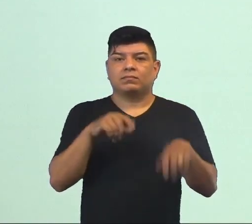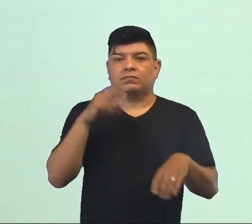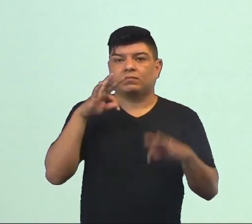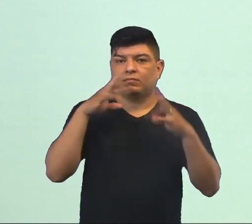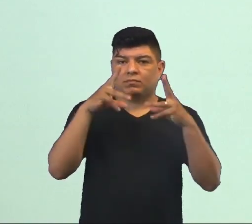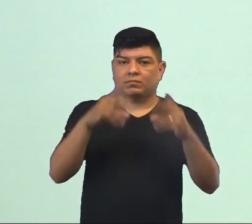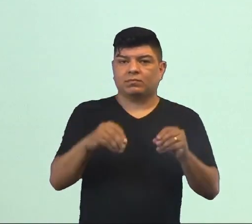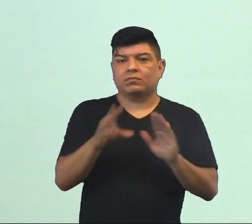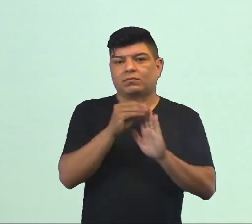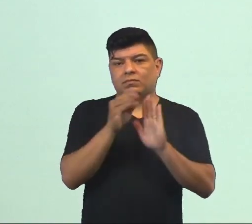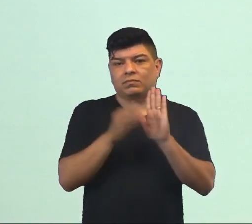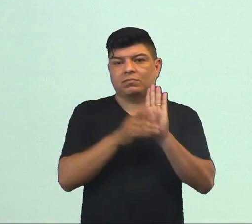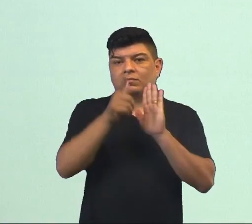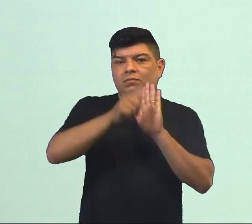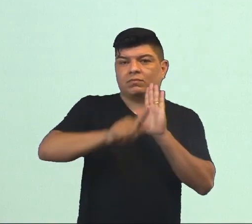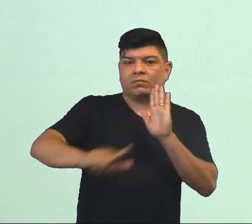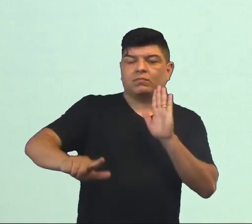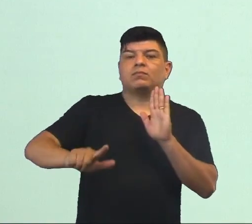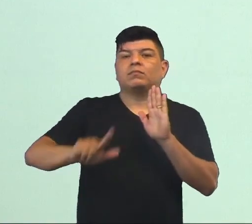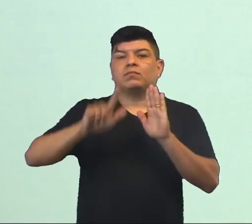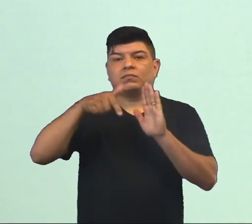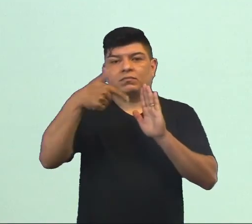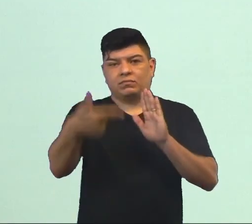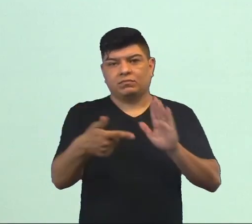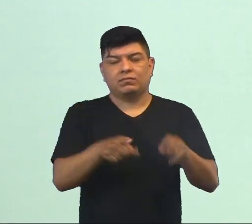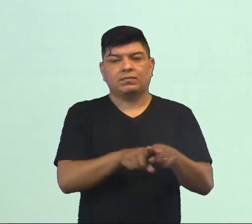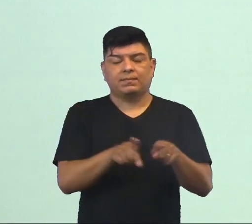todo esse conteúdo novamente e outros